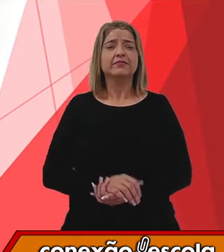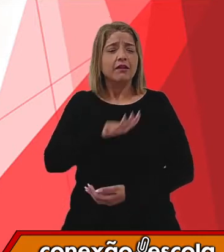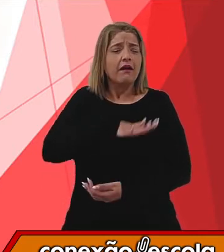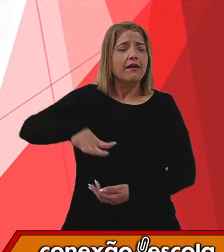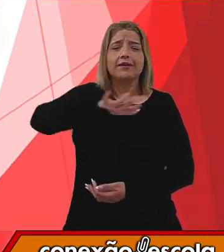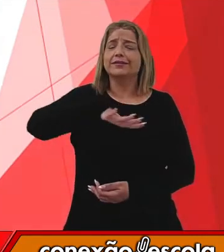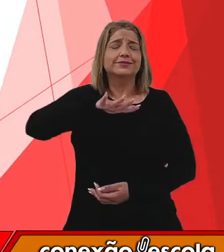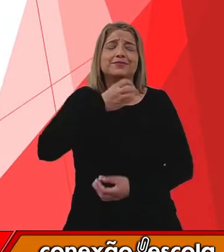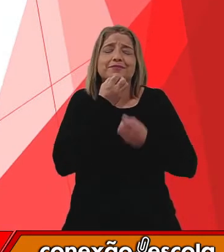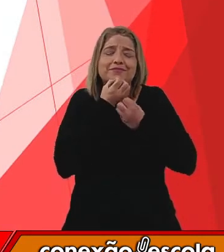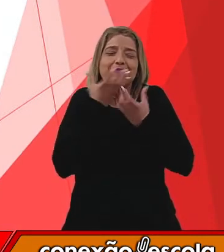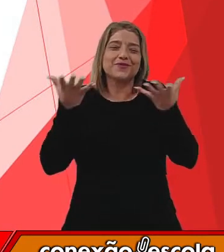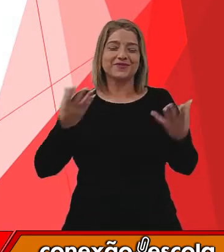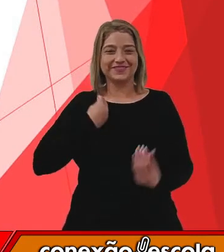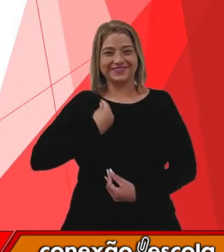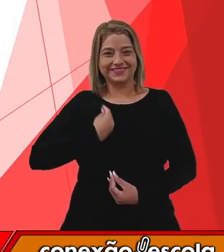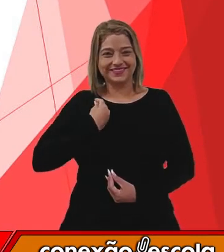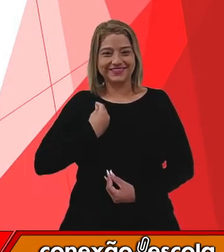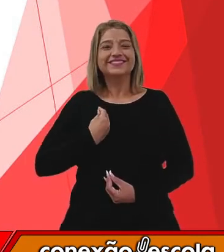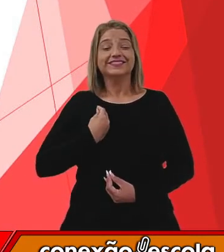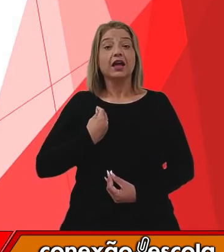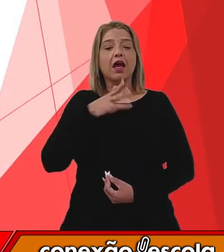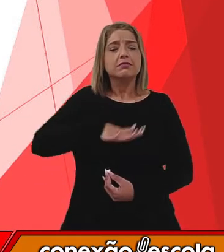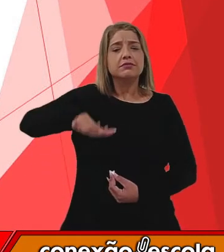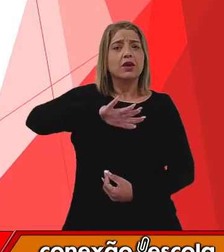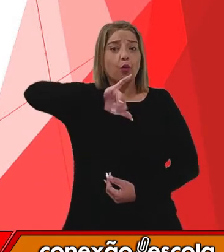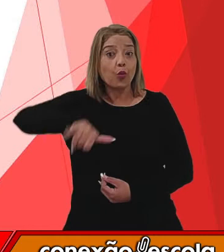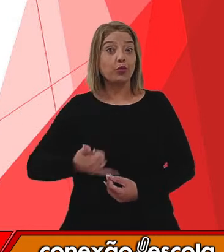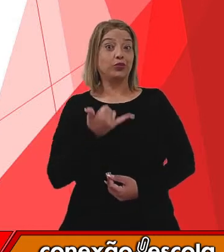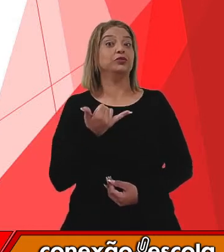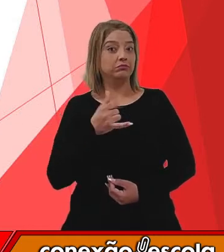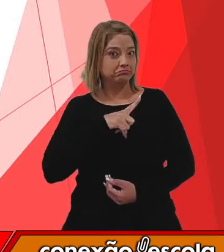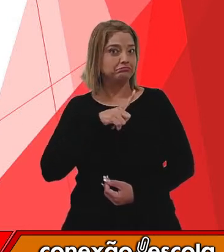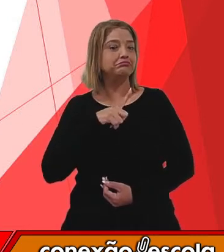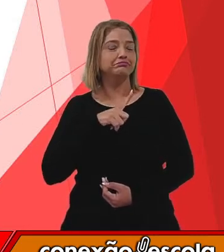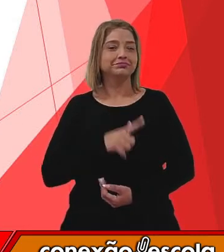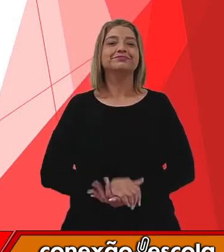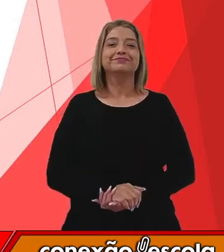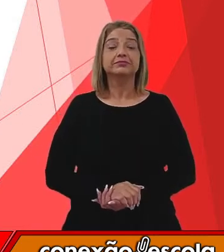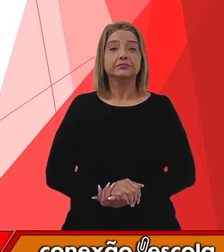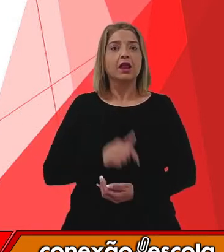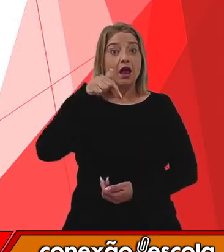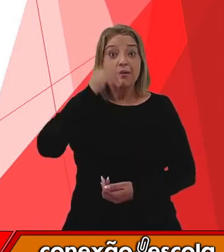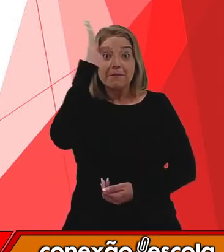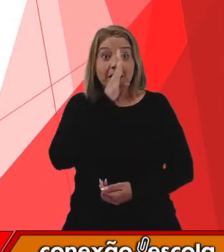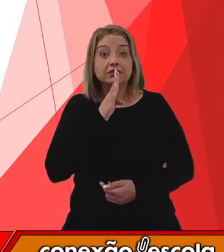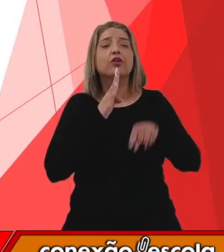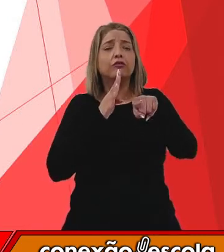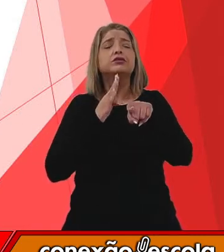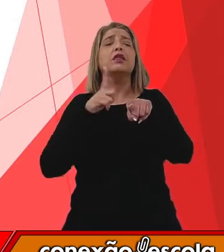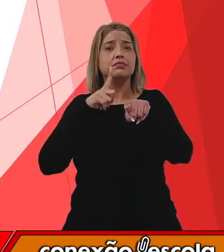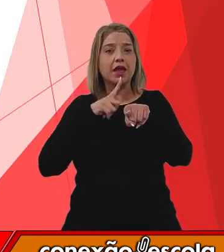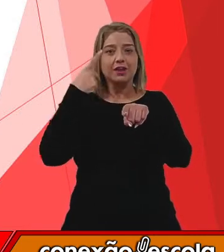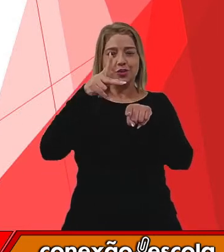Paraíso tropical. A terra das oportunidades. Aqui você terá o seu